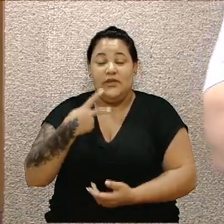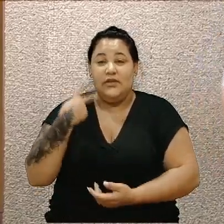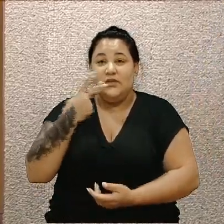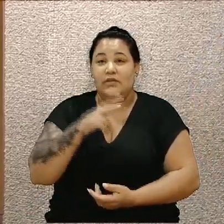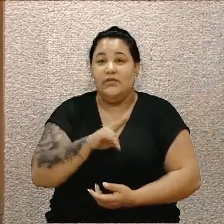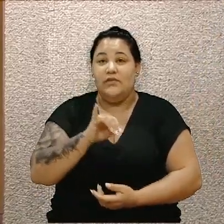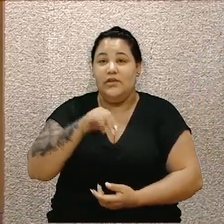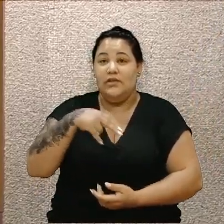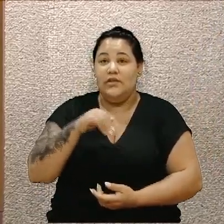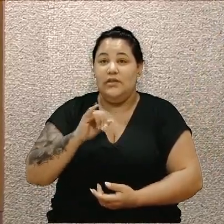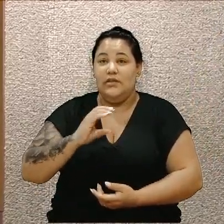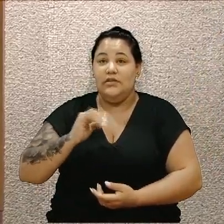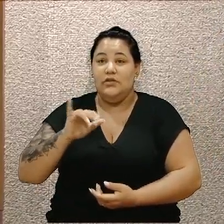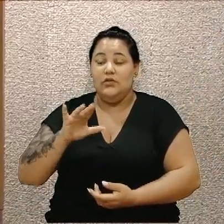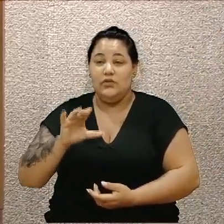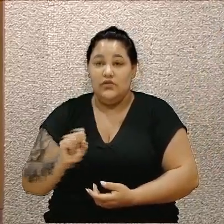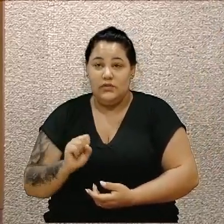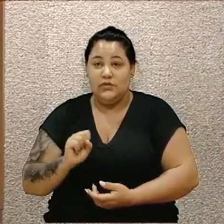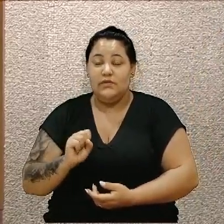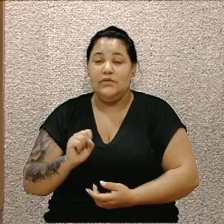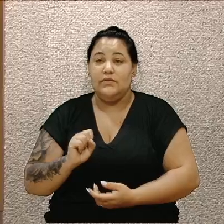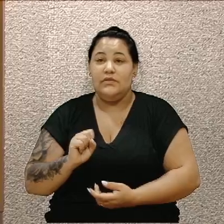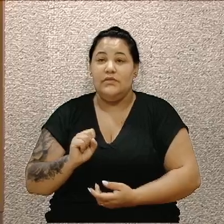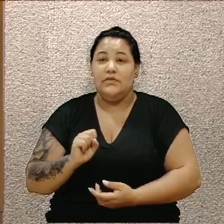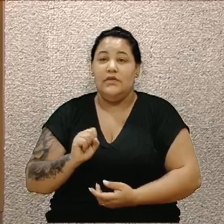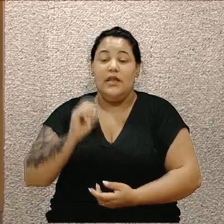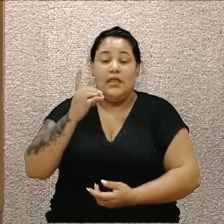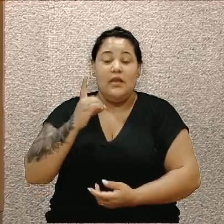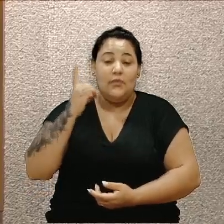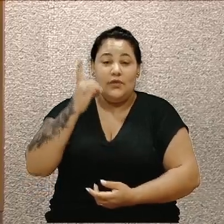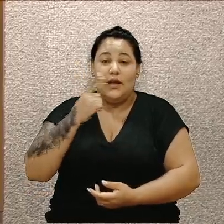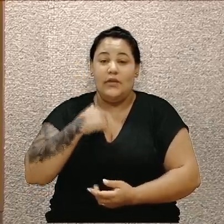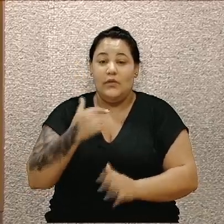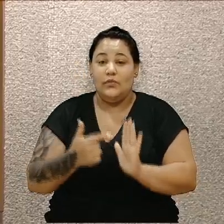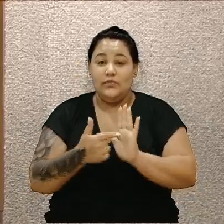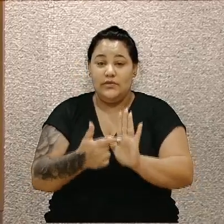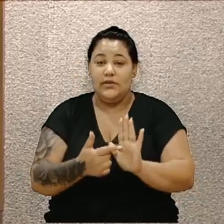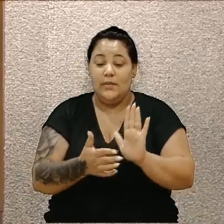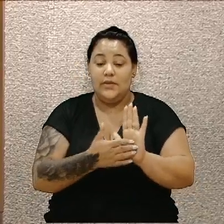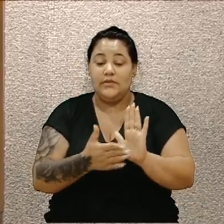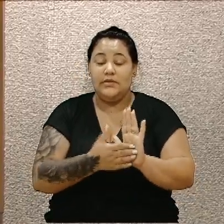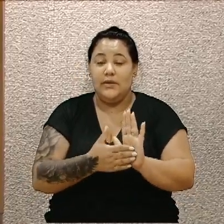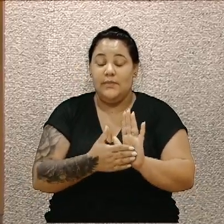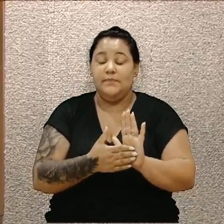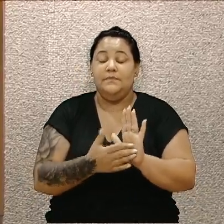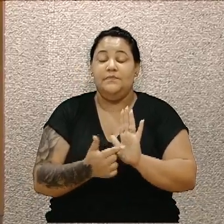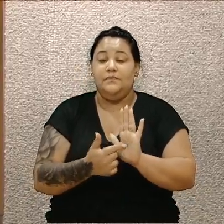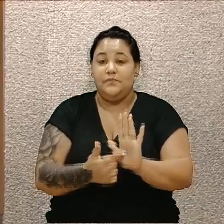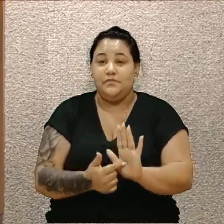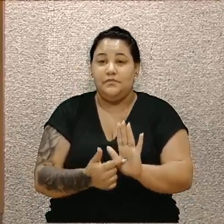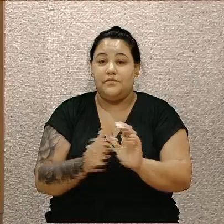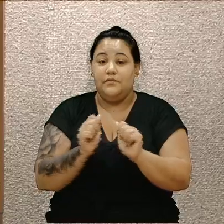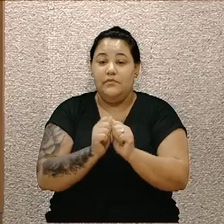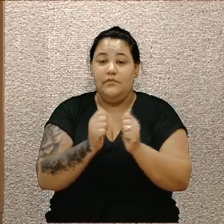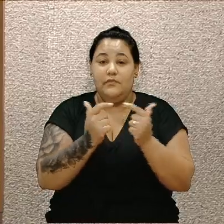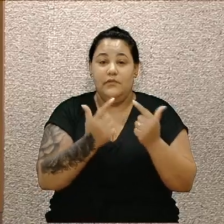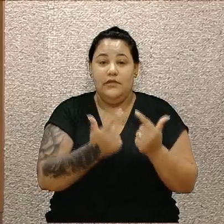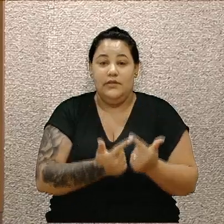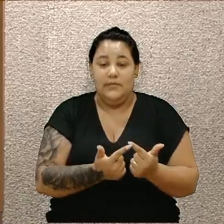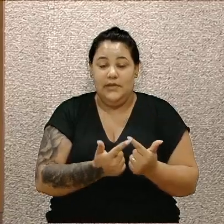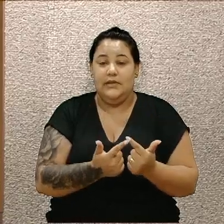virou deputado, né, sugeria ao Vinícius que apresentasse essa proposta na Assembleia Legislativa e foi criada, então, a